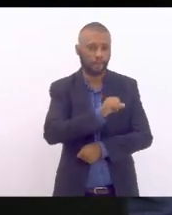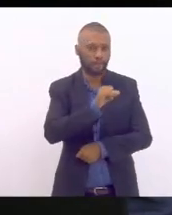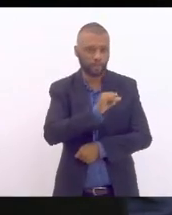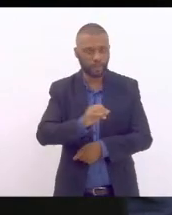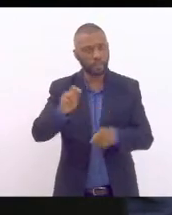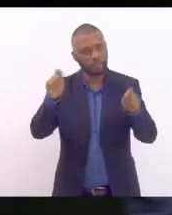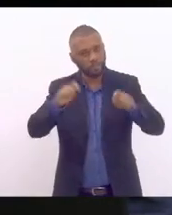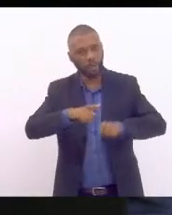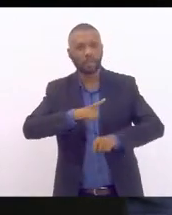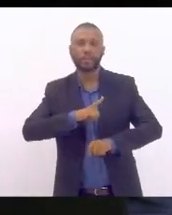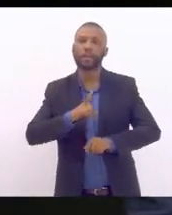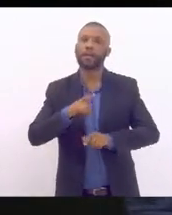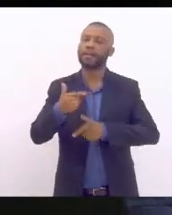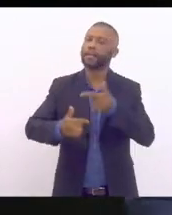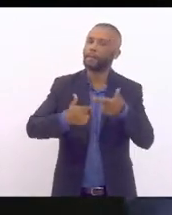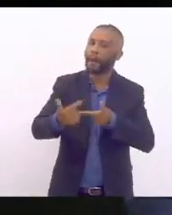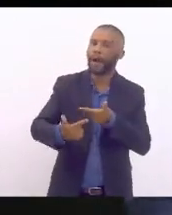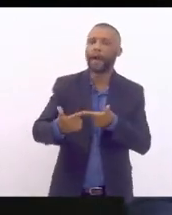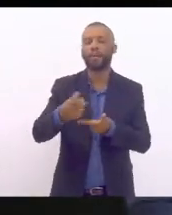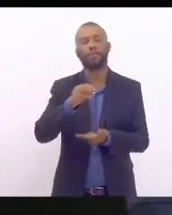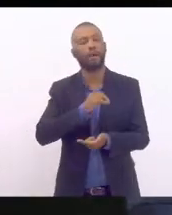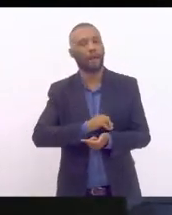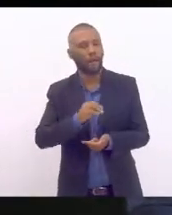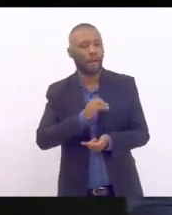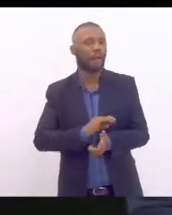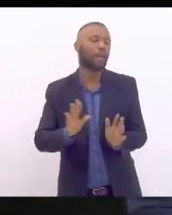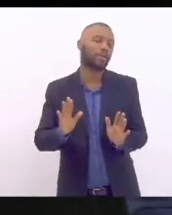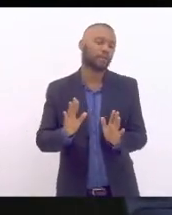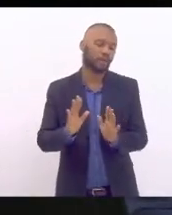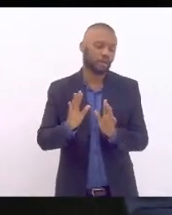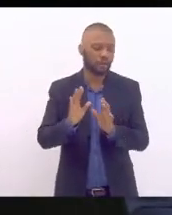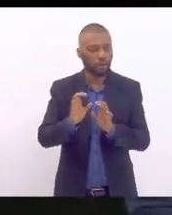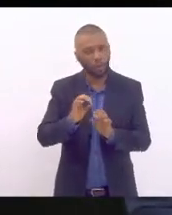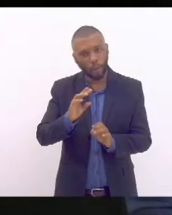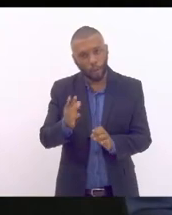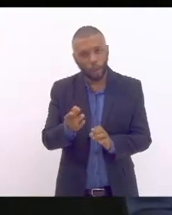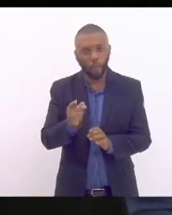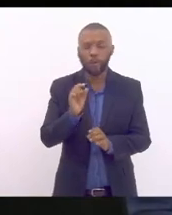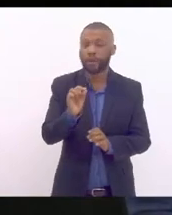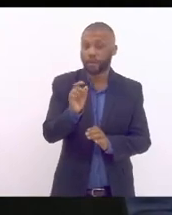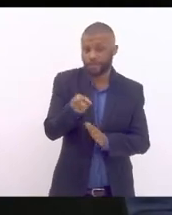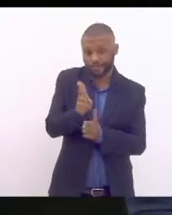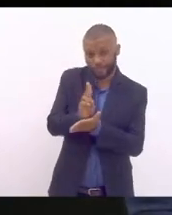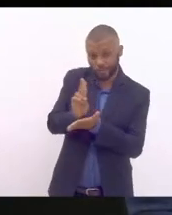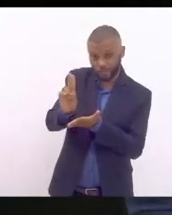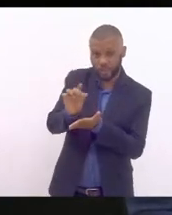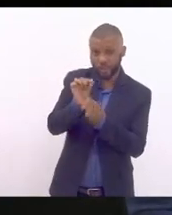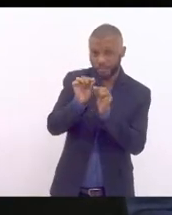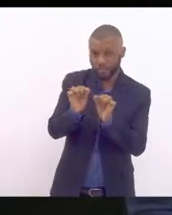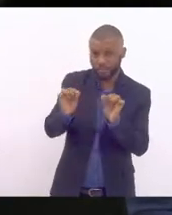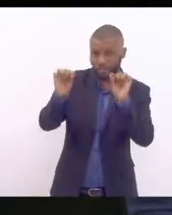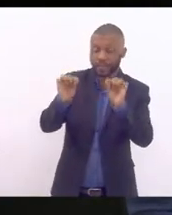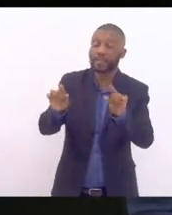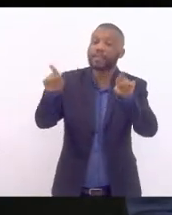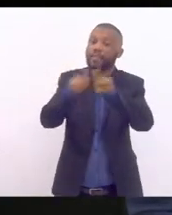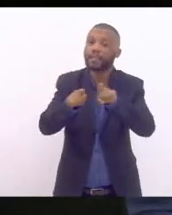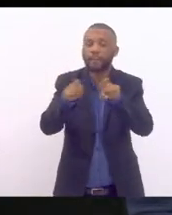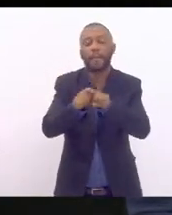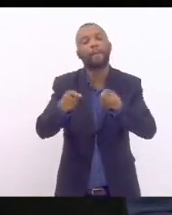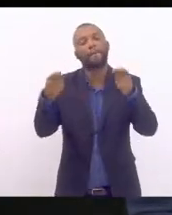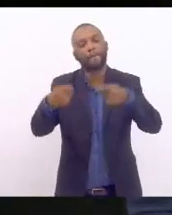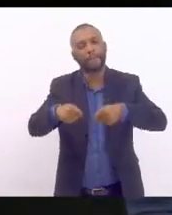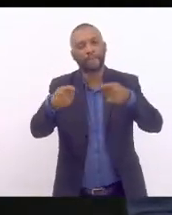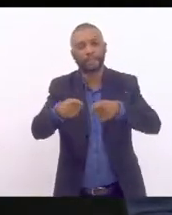gerar emprego e renda passando pelas rotas pelos gasodutos com aquilo que a gente fez nos universidade e que precisa de